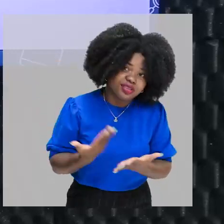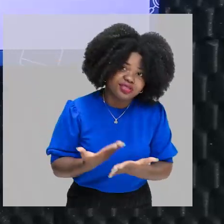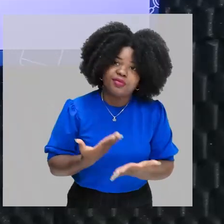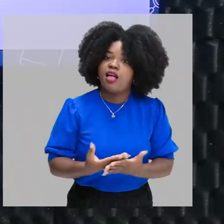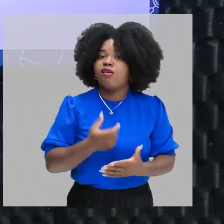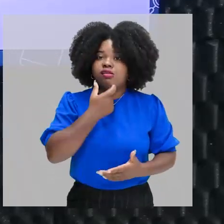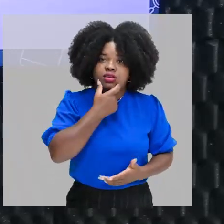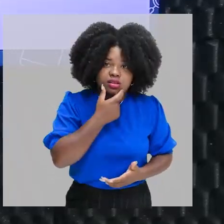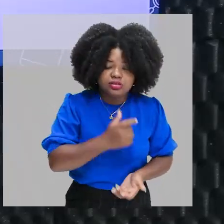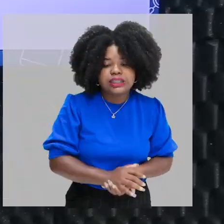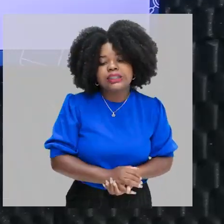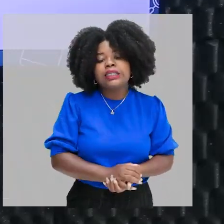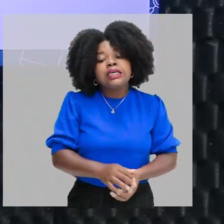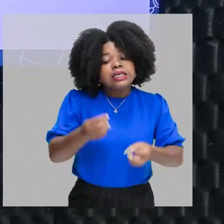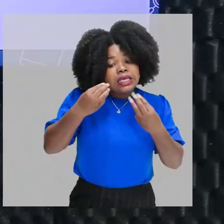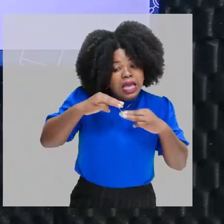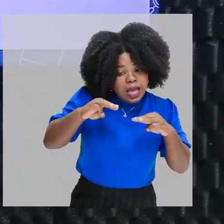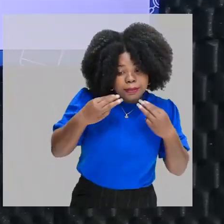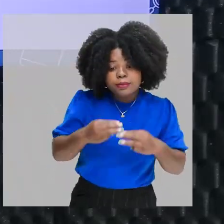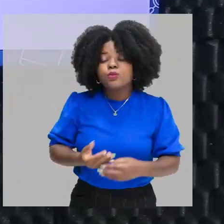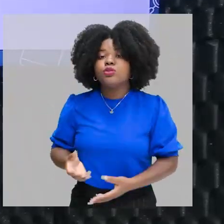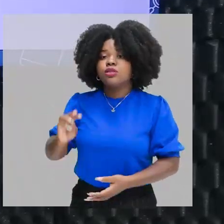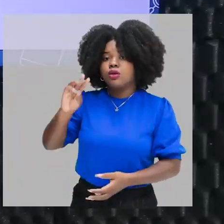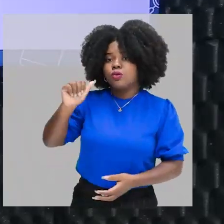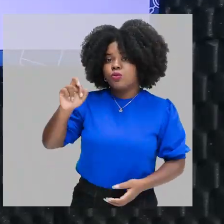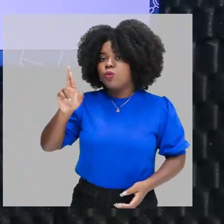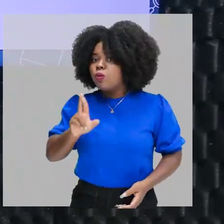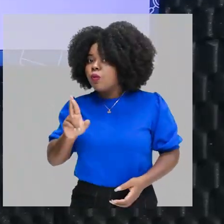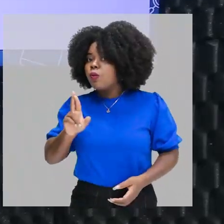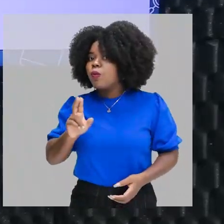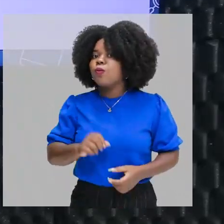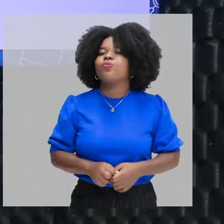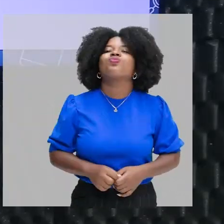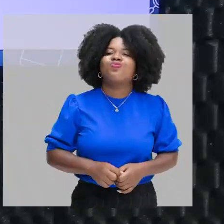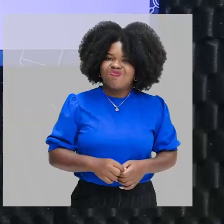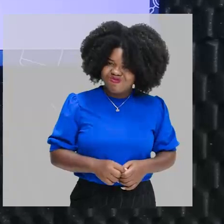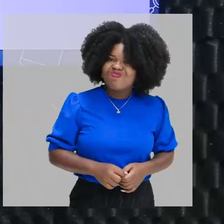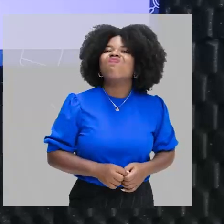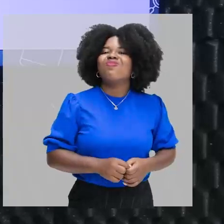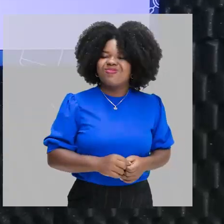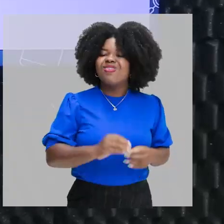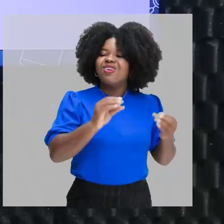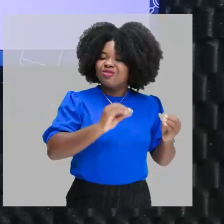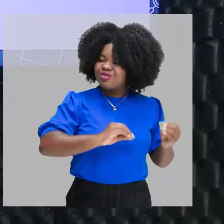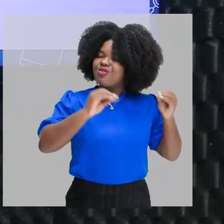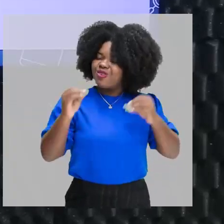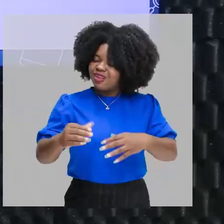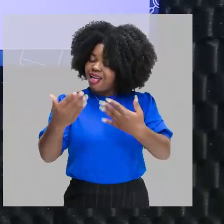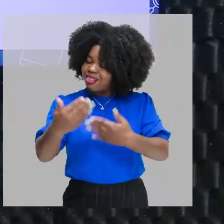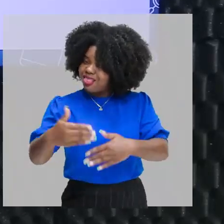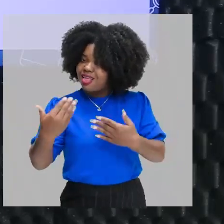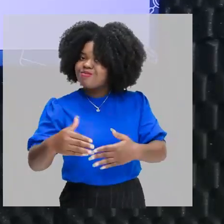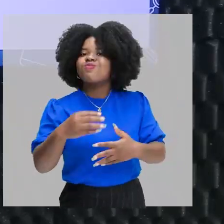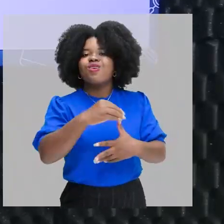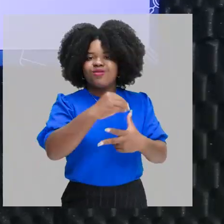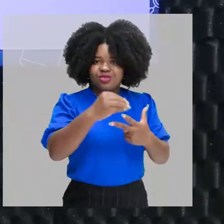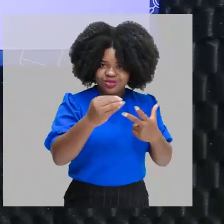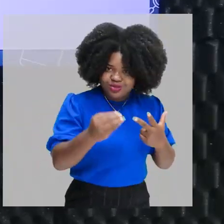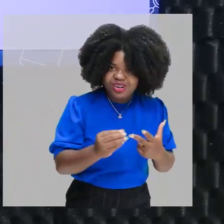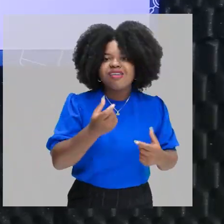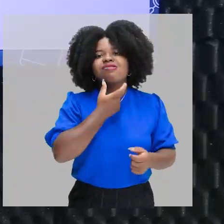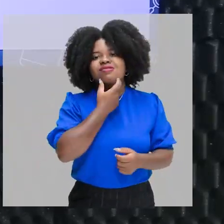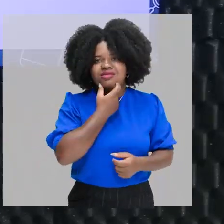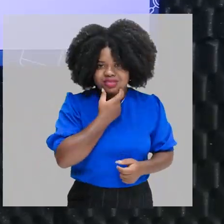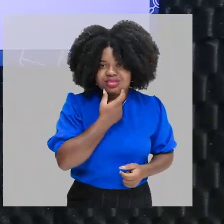tá bom? E essa canção War, ela foi o tema da questão do Enem de inglês, tratando sobre